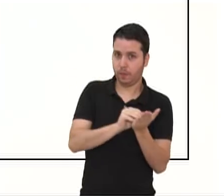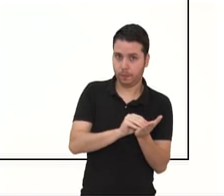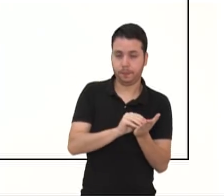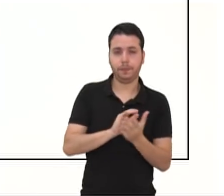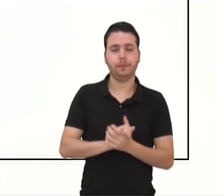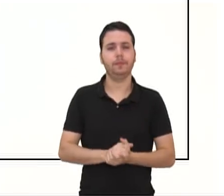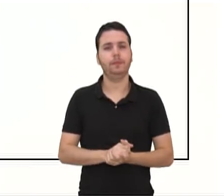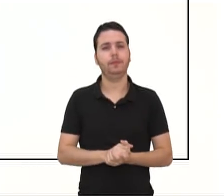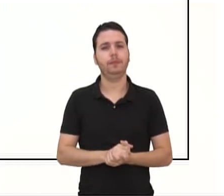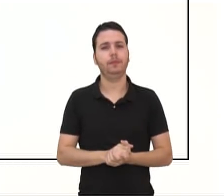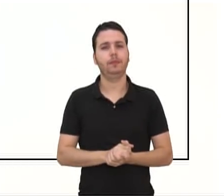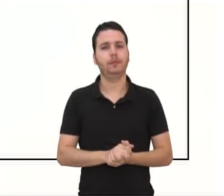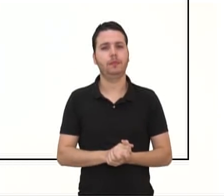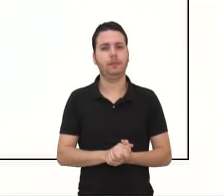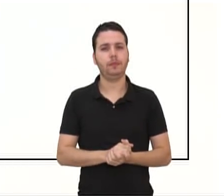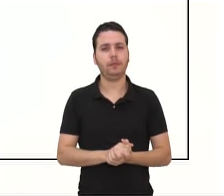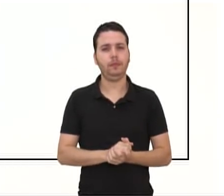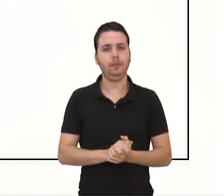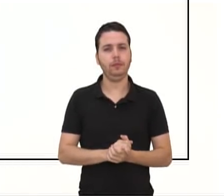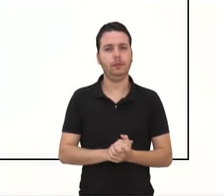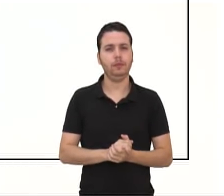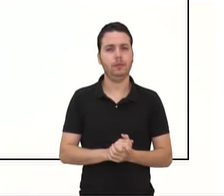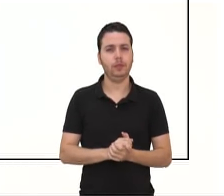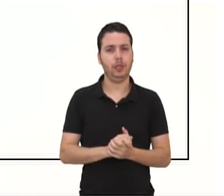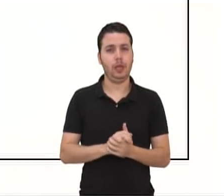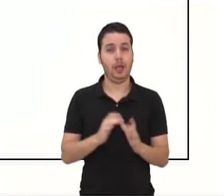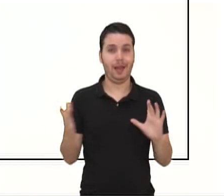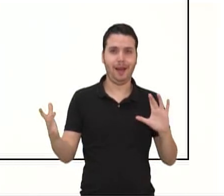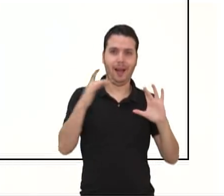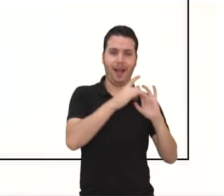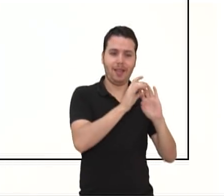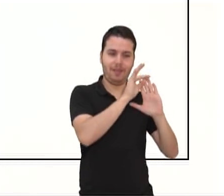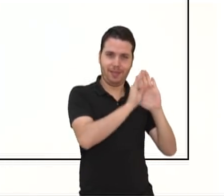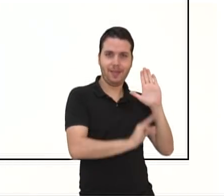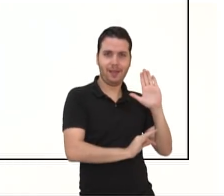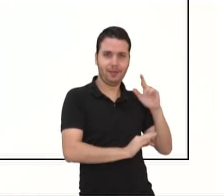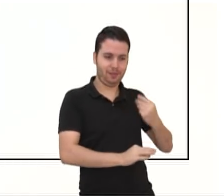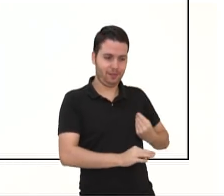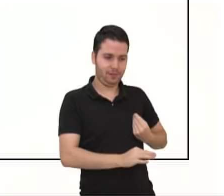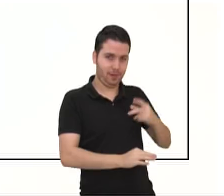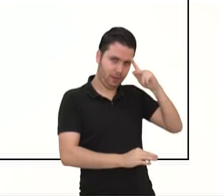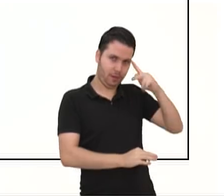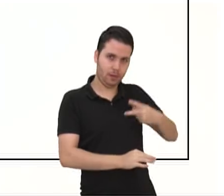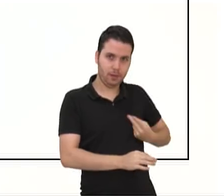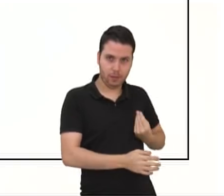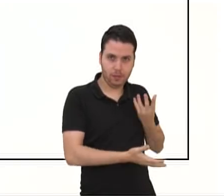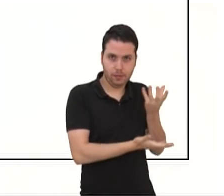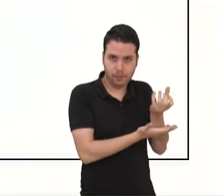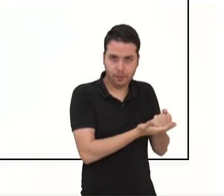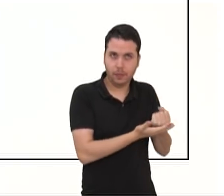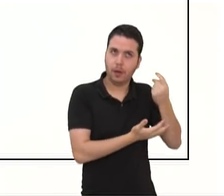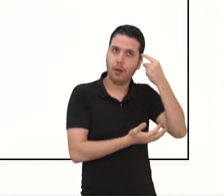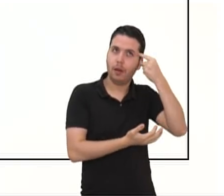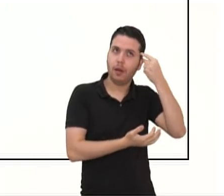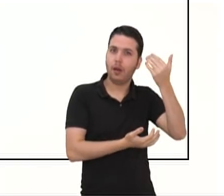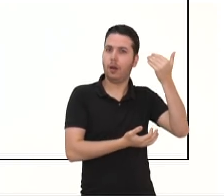de acordo com o texto, responda. Agora você tem que pensar no